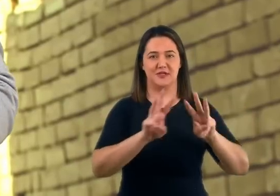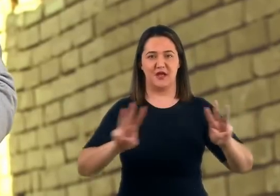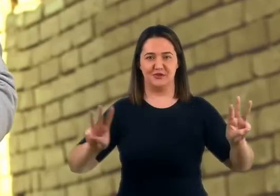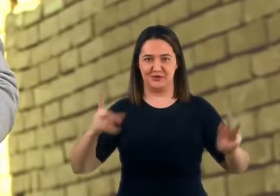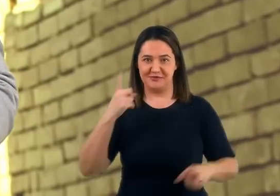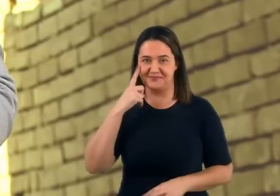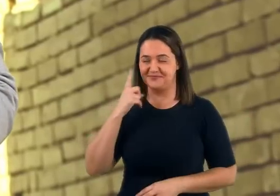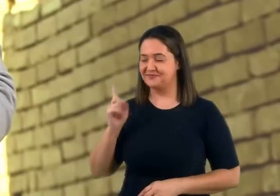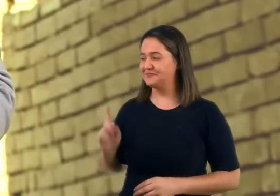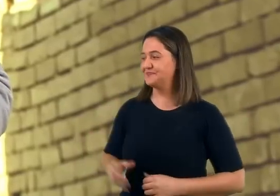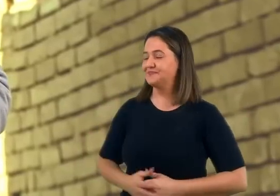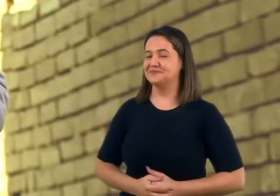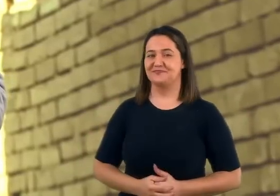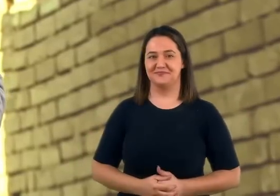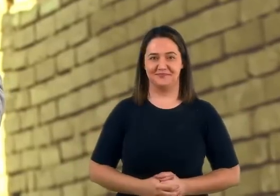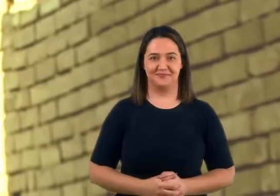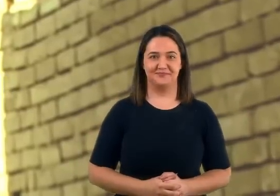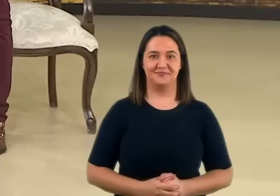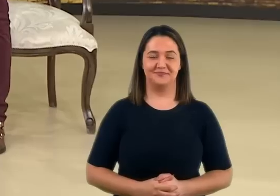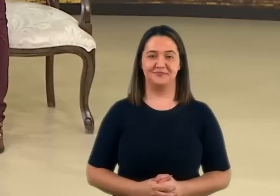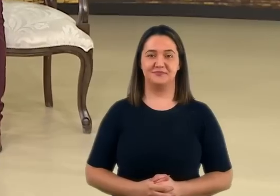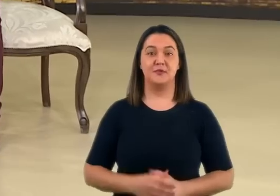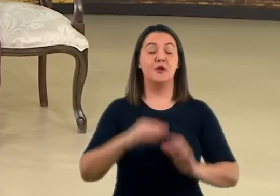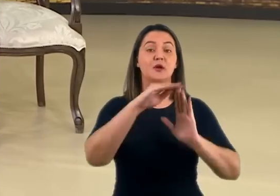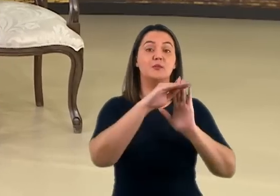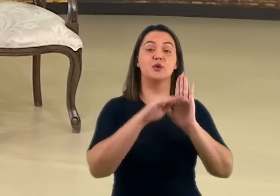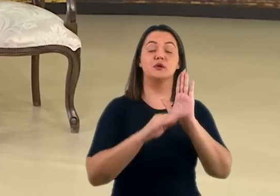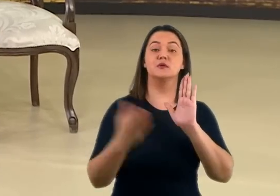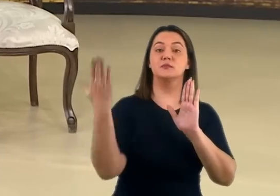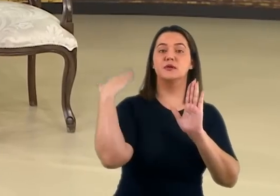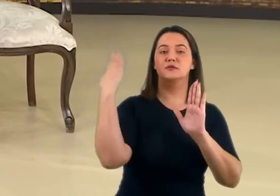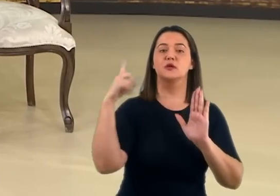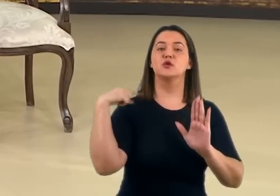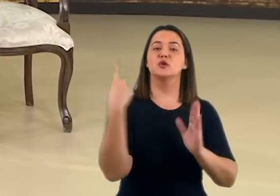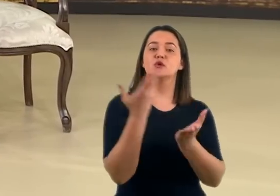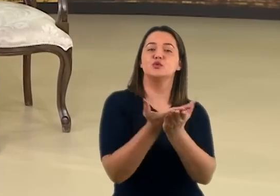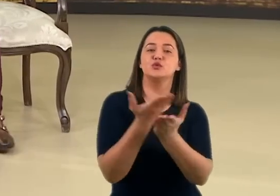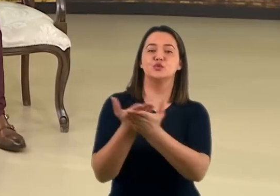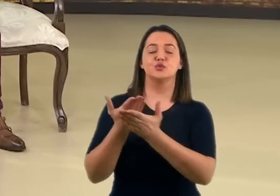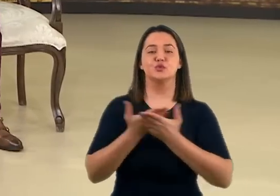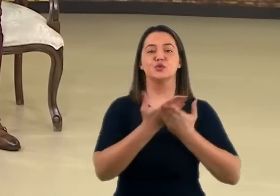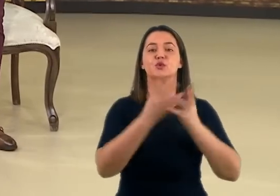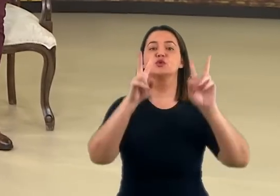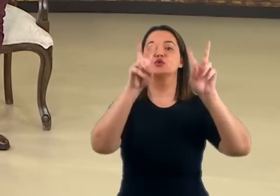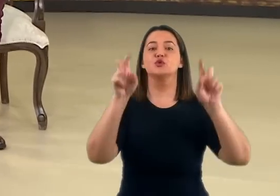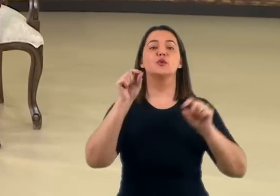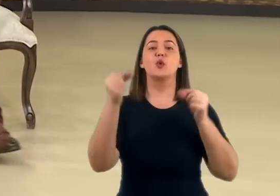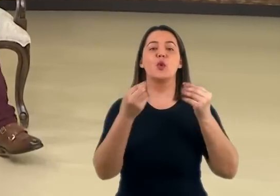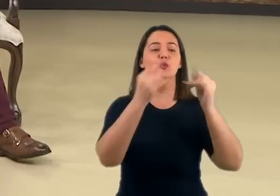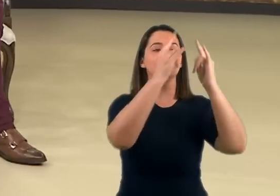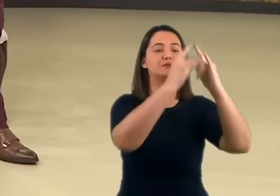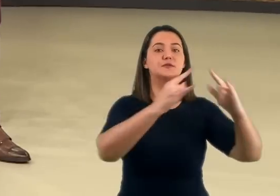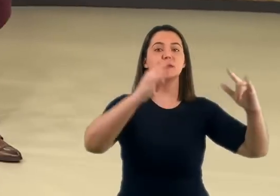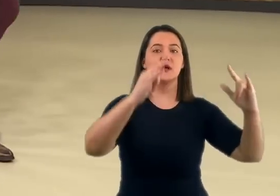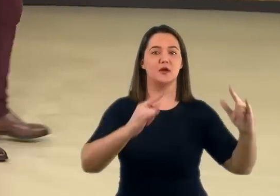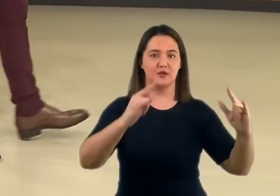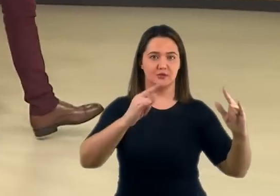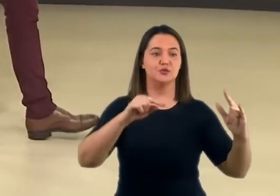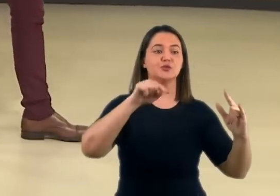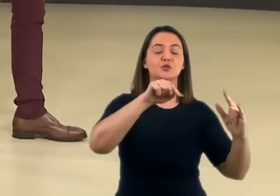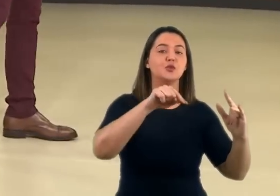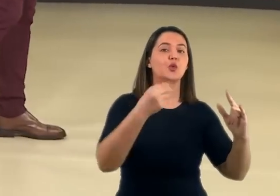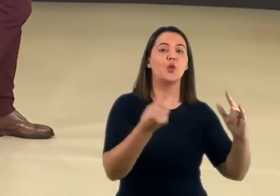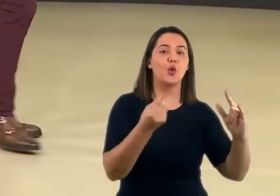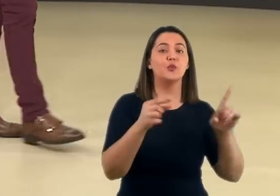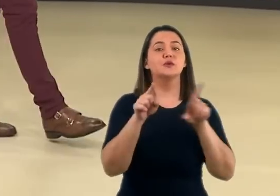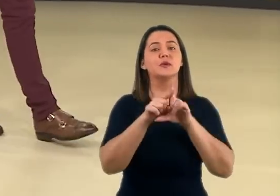site biblia.com.br. No programa anterior, nós vimos um pouco sobre o ritual do santuário hebreu